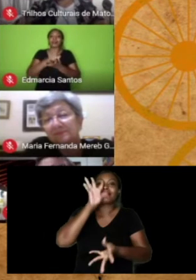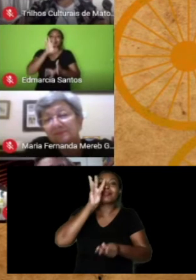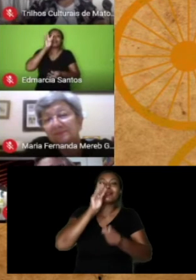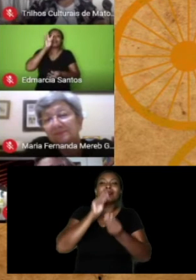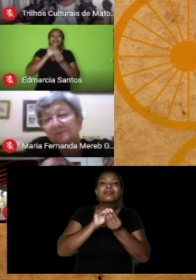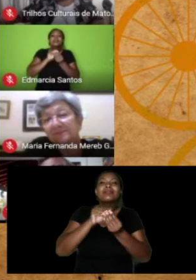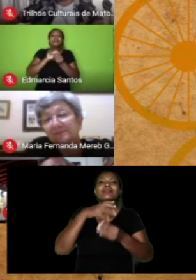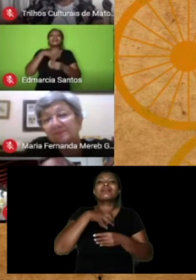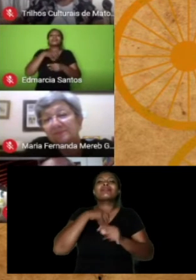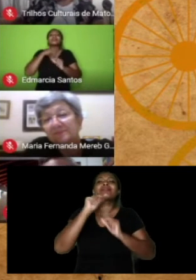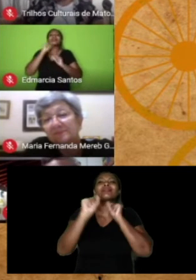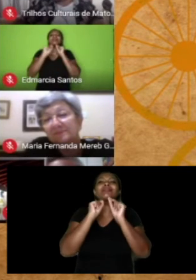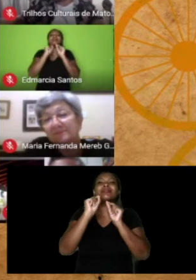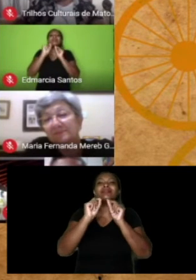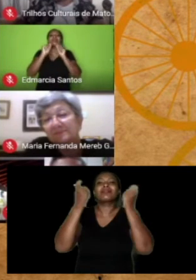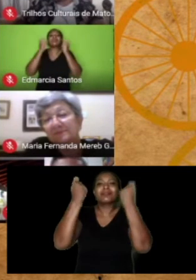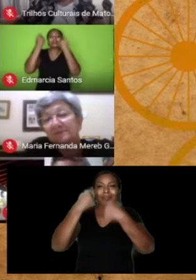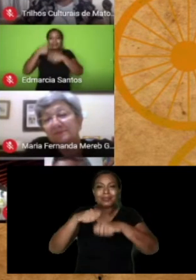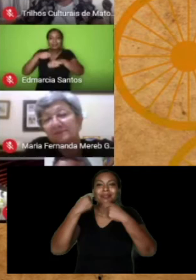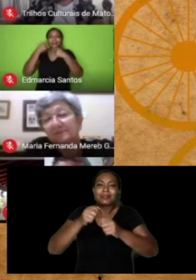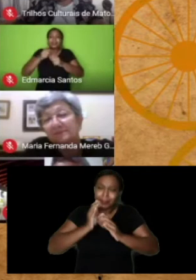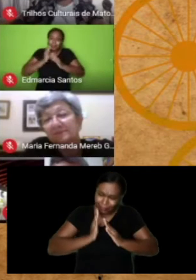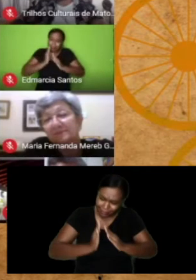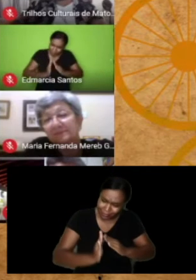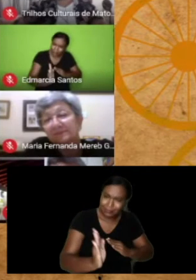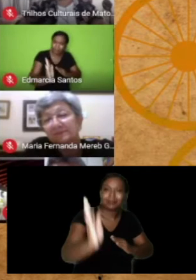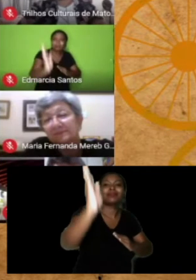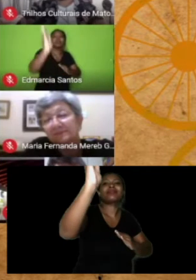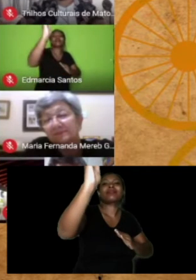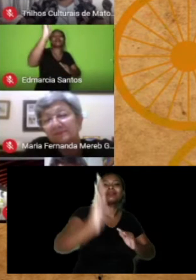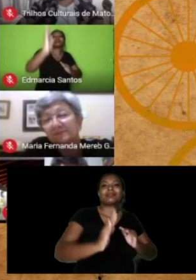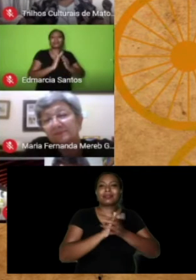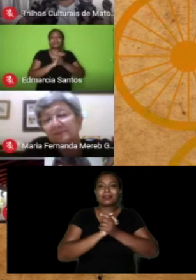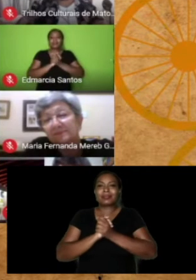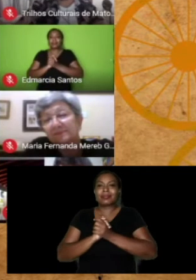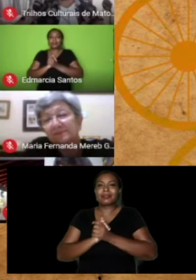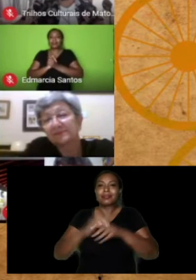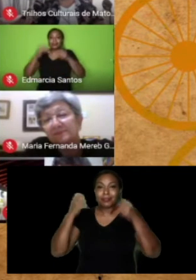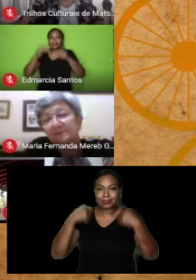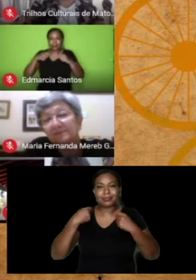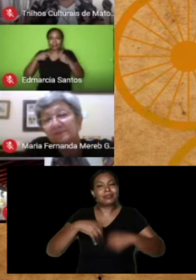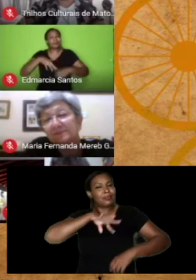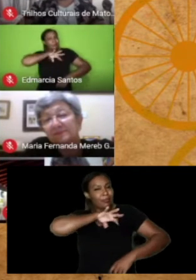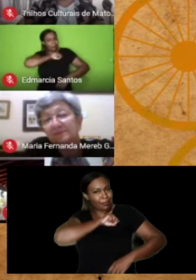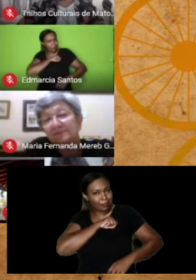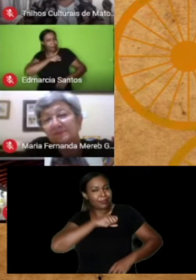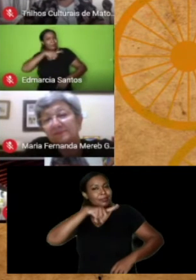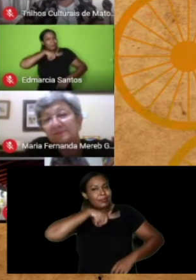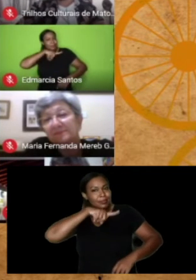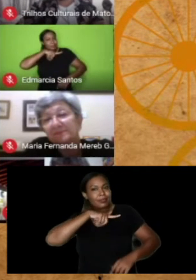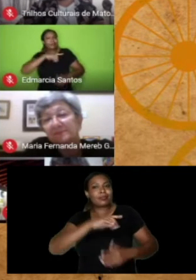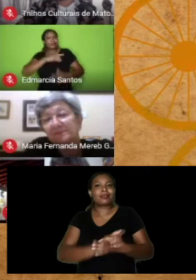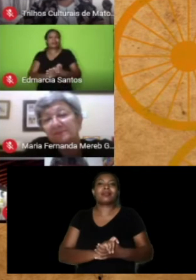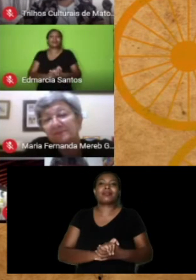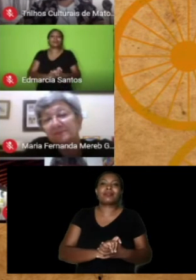o que a gente precisa para seguir em frente. A gente precisa ter amor